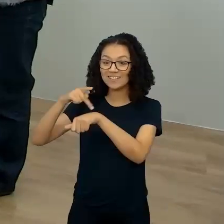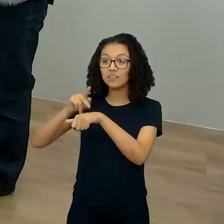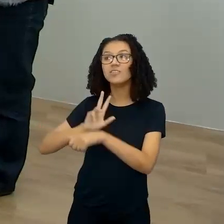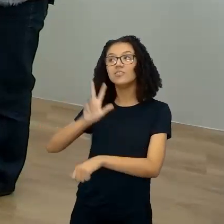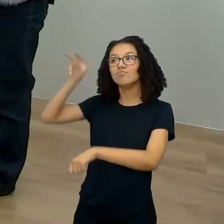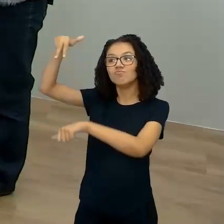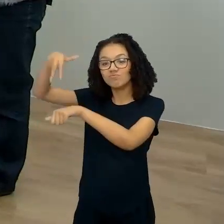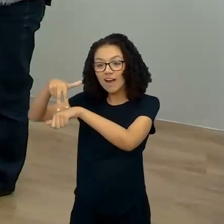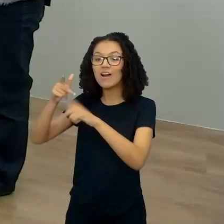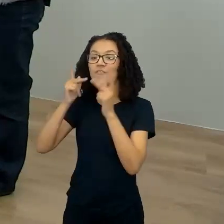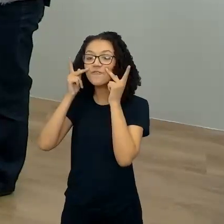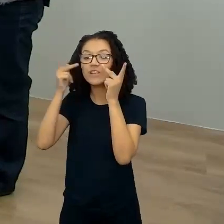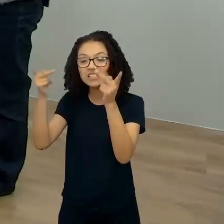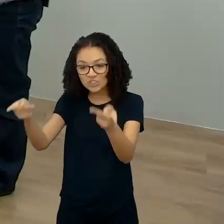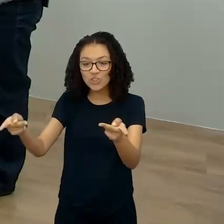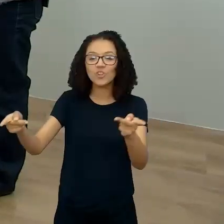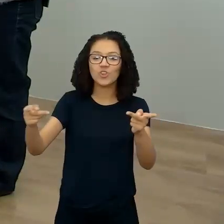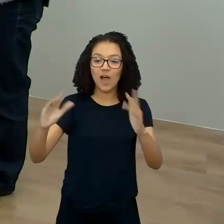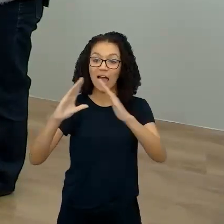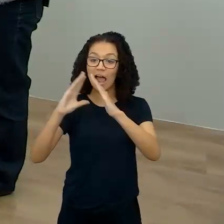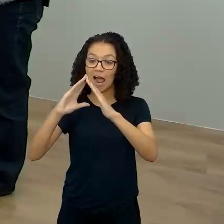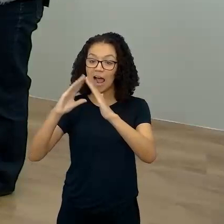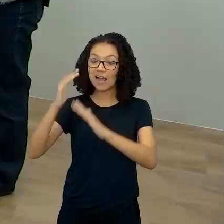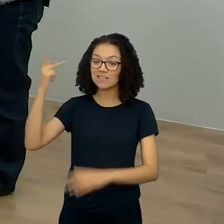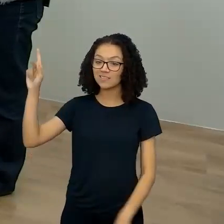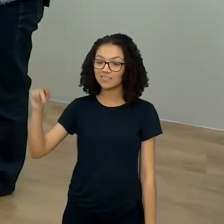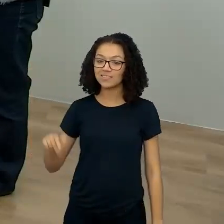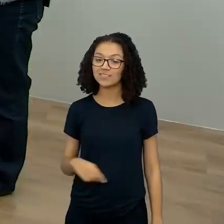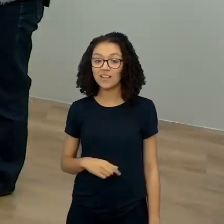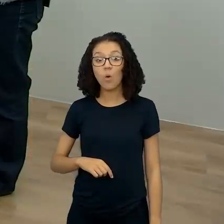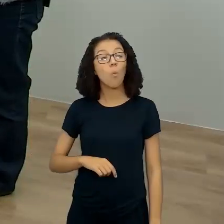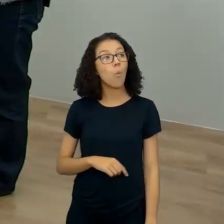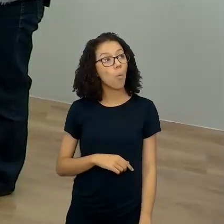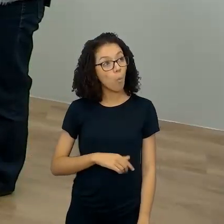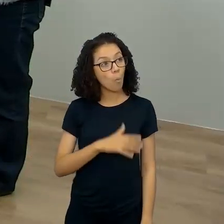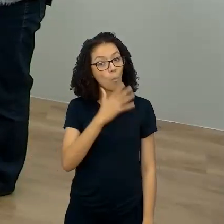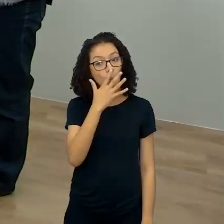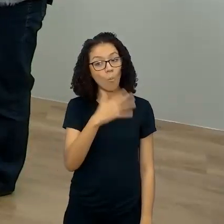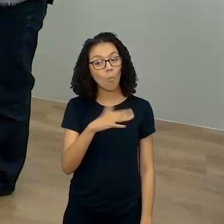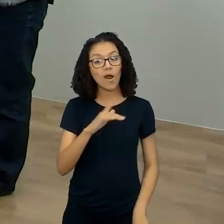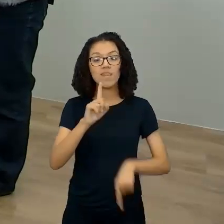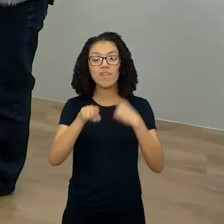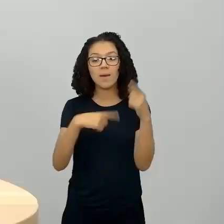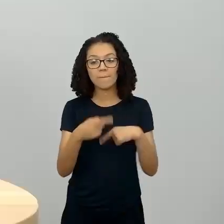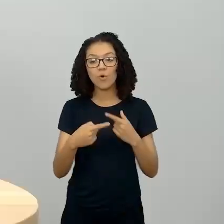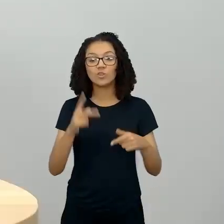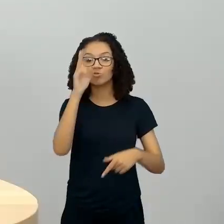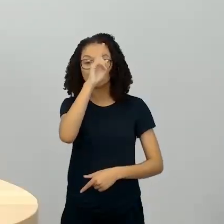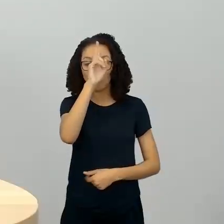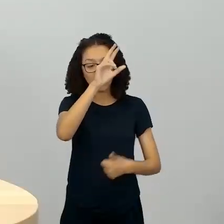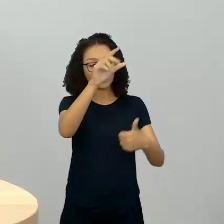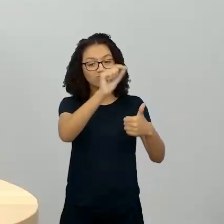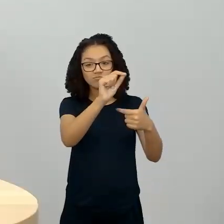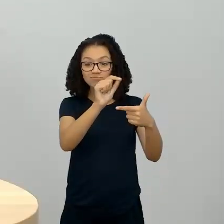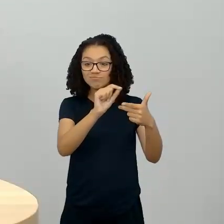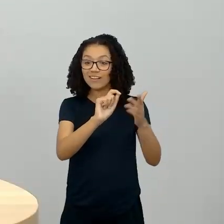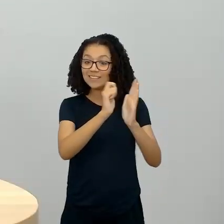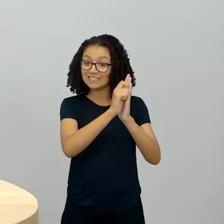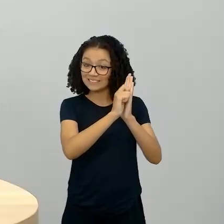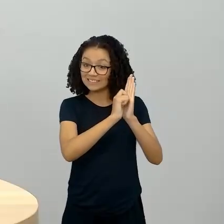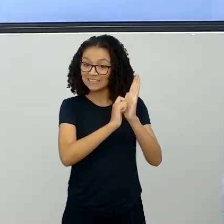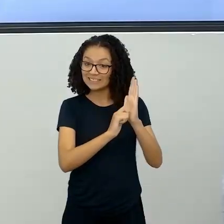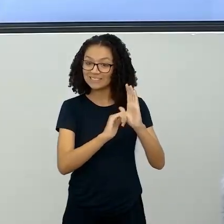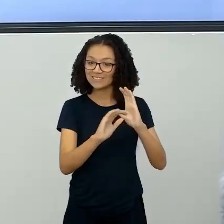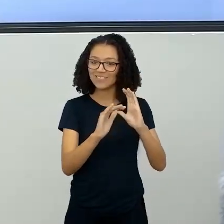da Rico. Olha que legal! Conta Bacana, mais aqui pra gente, que Maria, como bacana. foi essa experiência. Ela só pôde da Polônia, porque